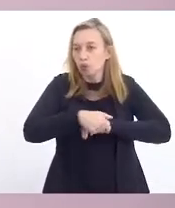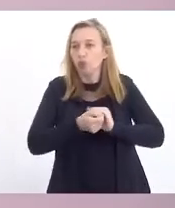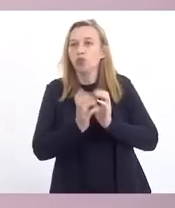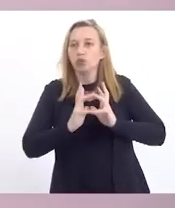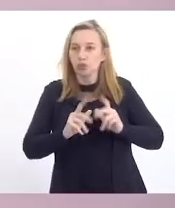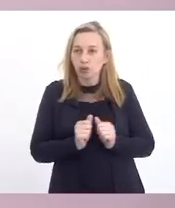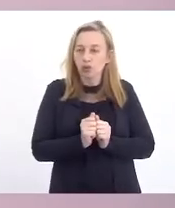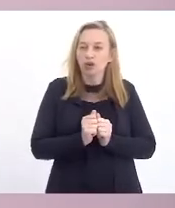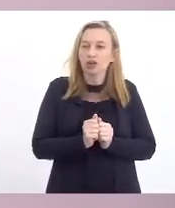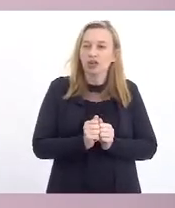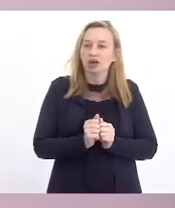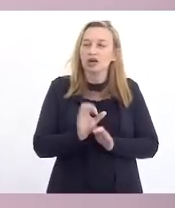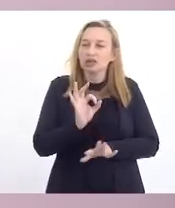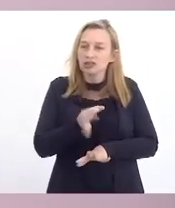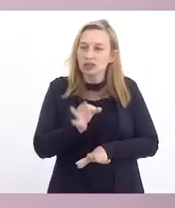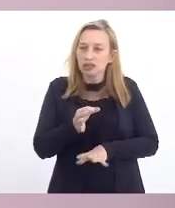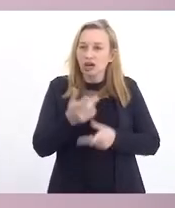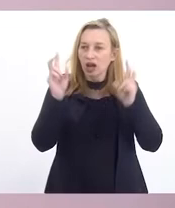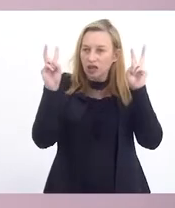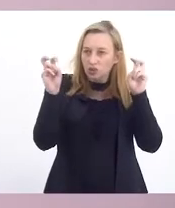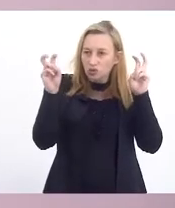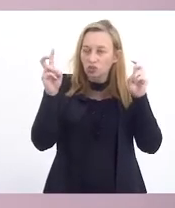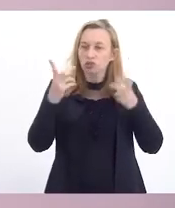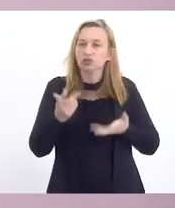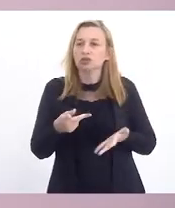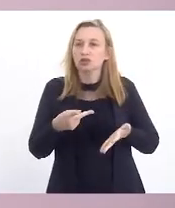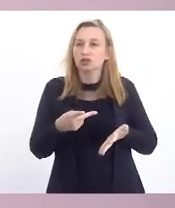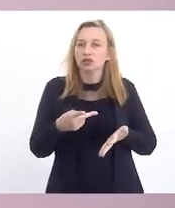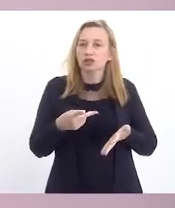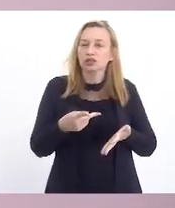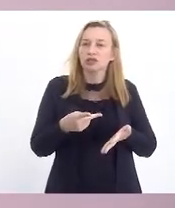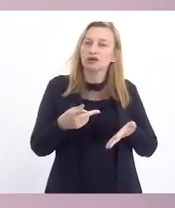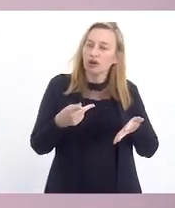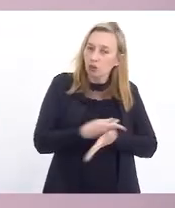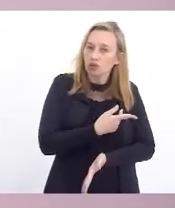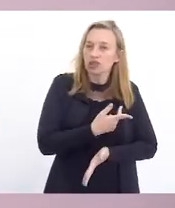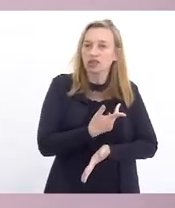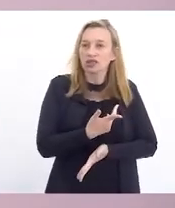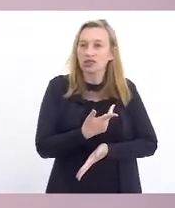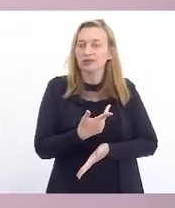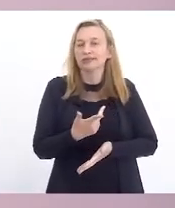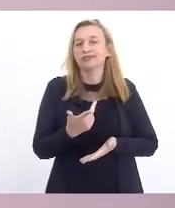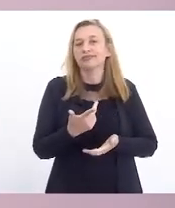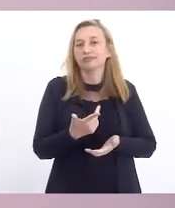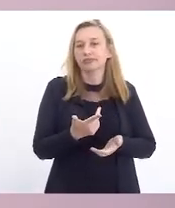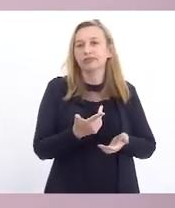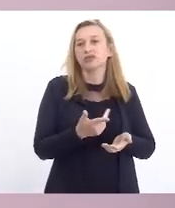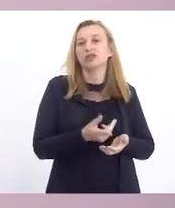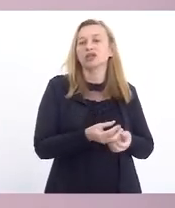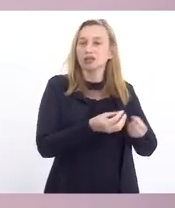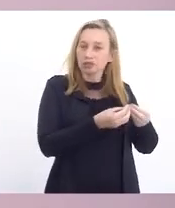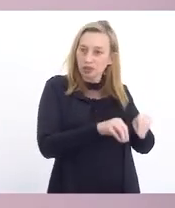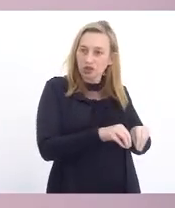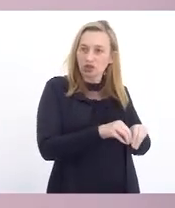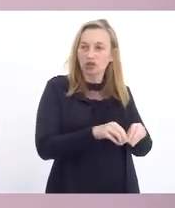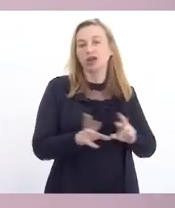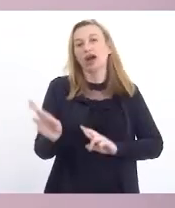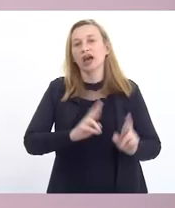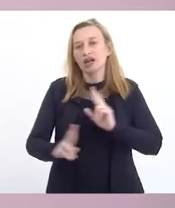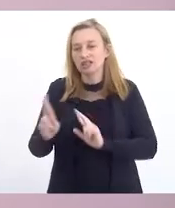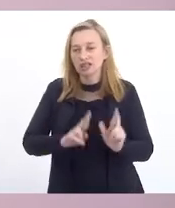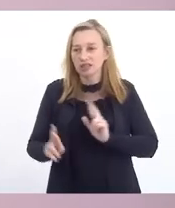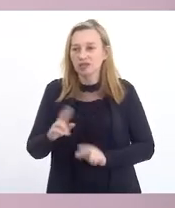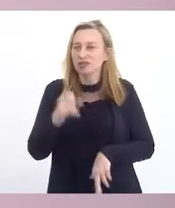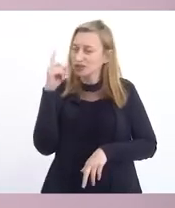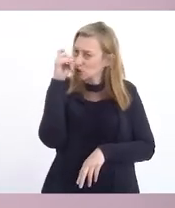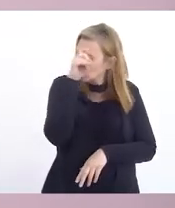situação vital. Então, são situações que vão se perpetuando, vão se repetindo, a relação vai ficando desgastada,